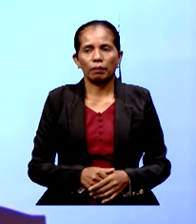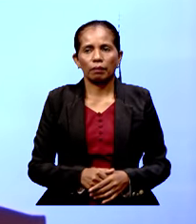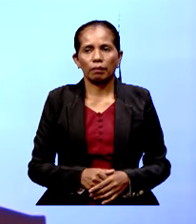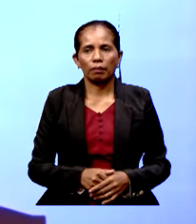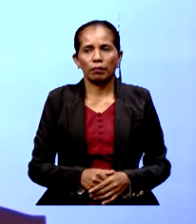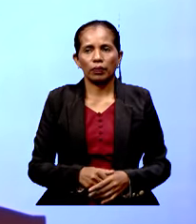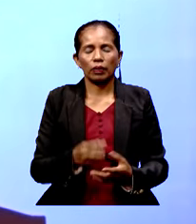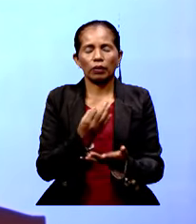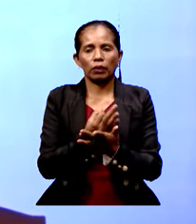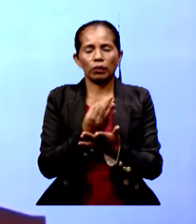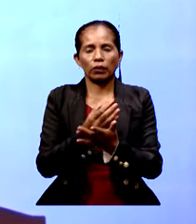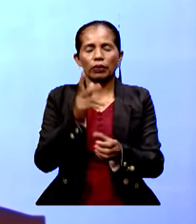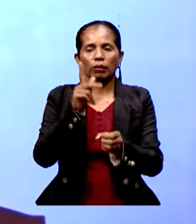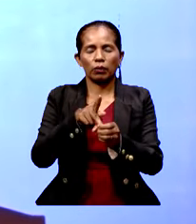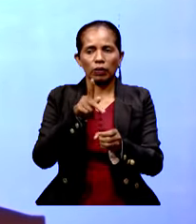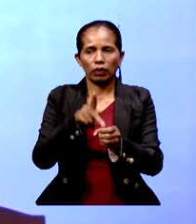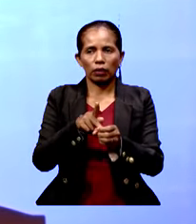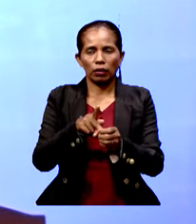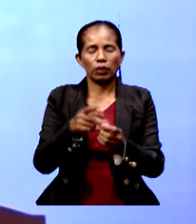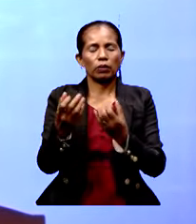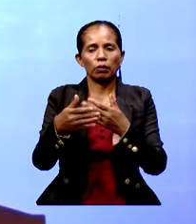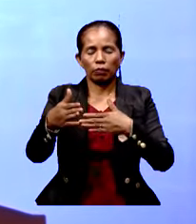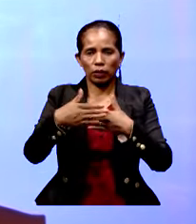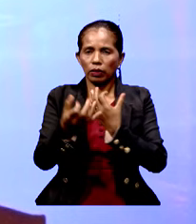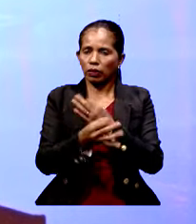Ossam Fundo Mineraia, Tu Voto.